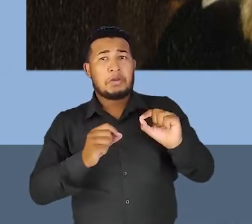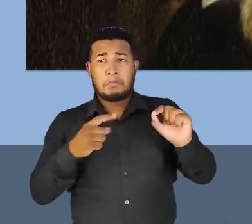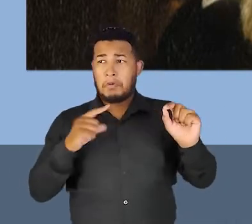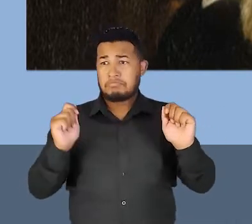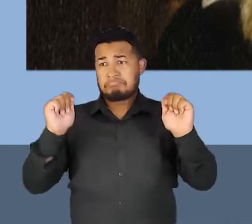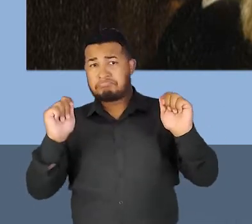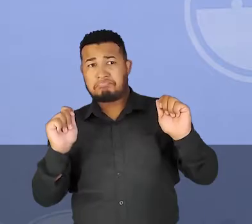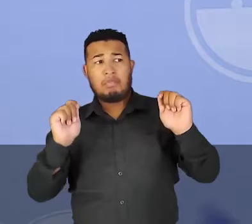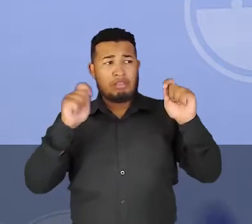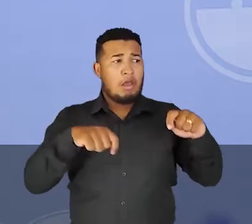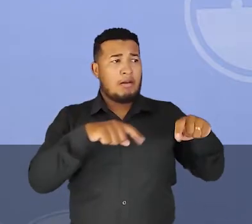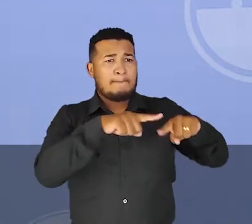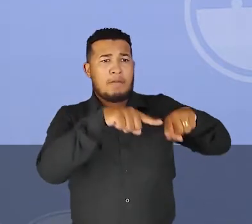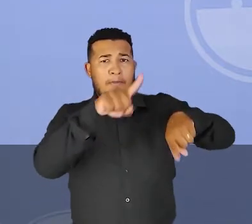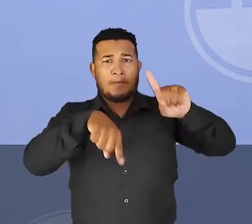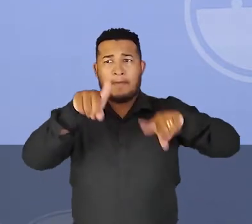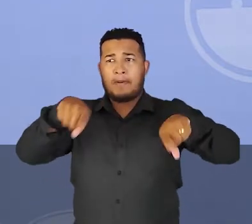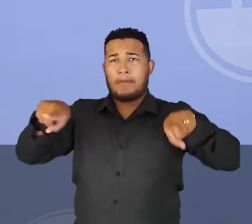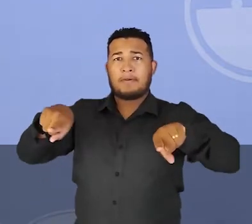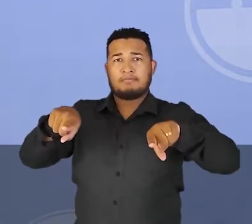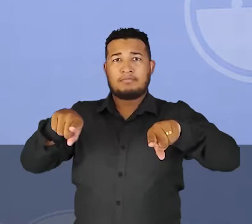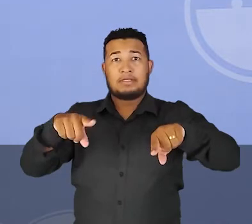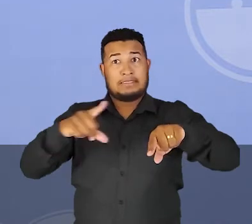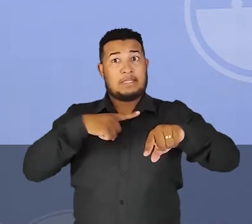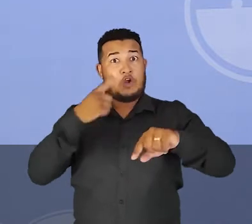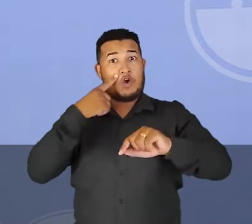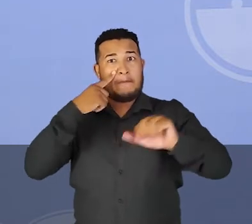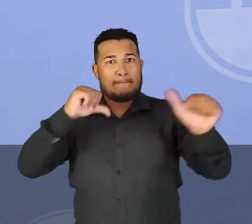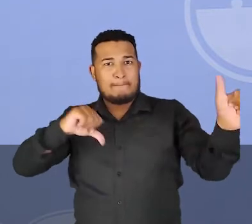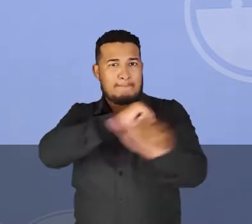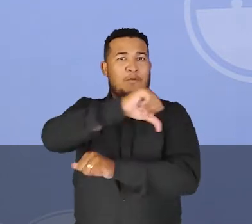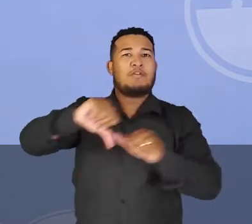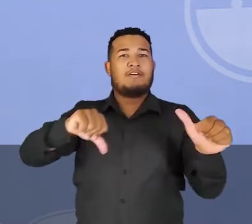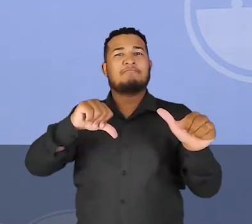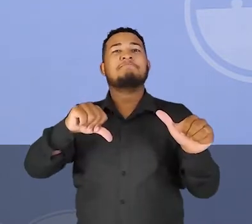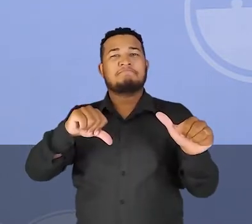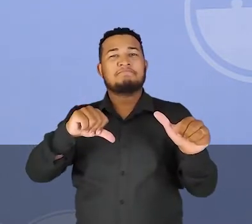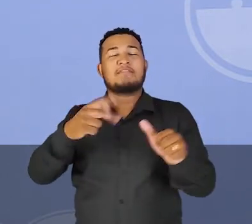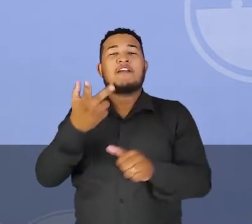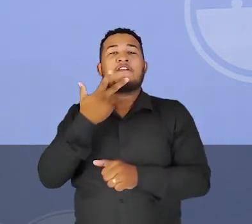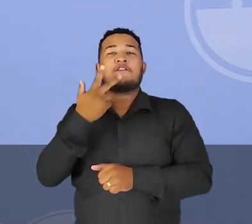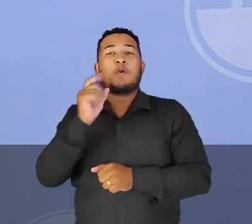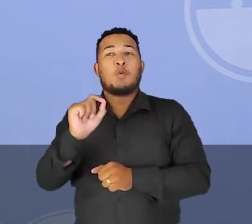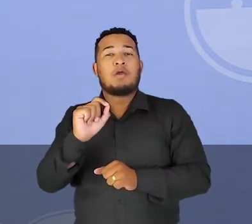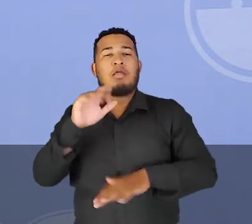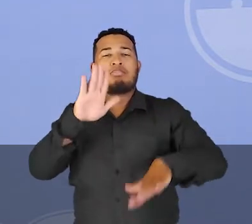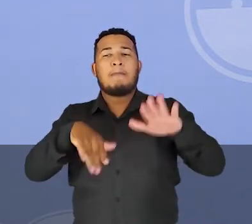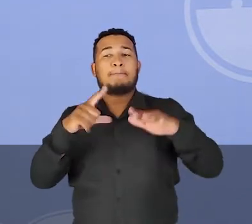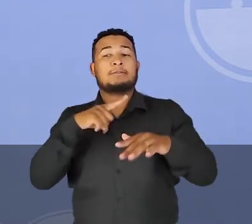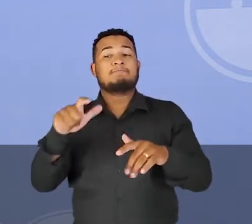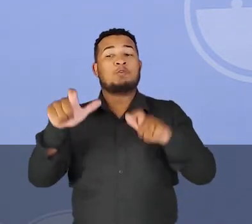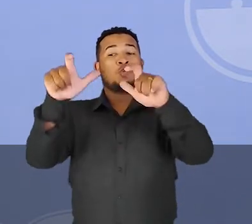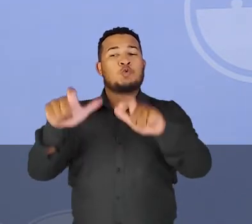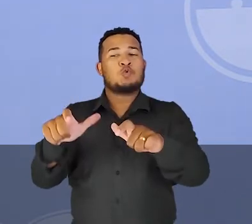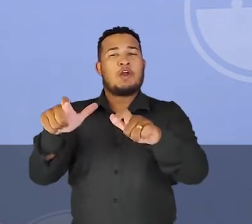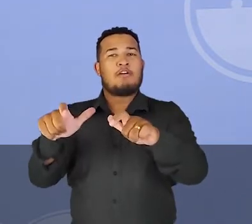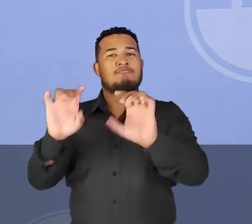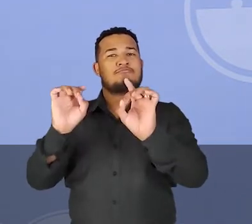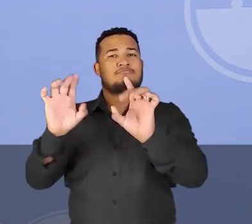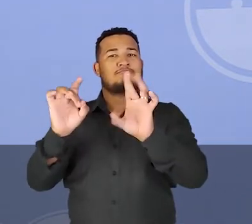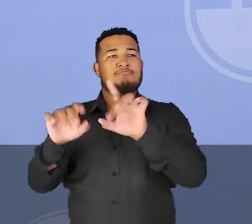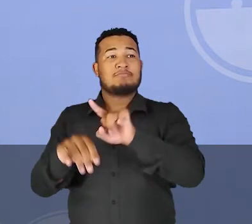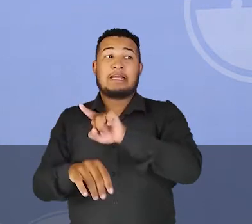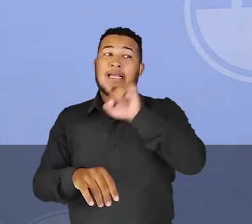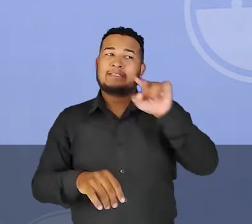se apresentar. Observe que há uma mudança drástica. Ele falava que estava condicionado a um ponto, e aqui não,